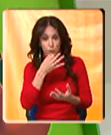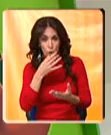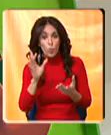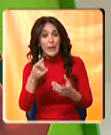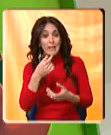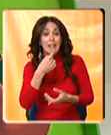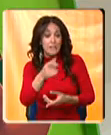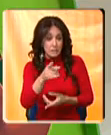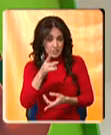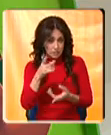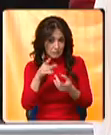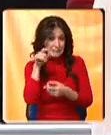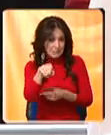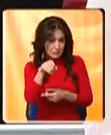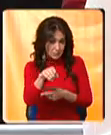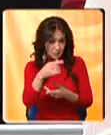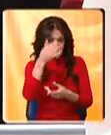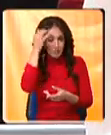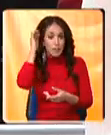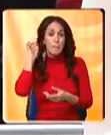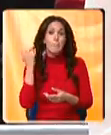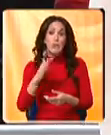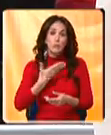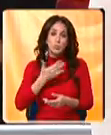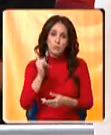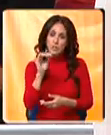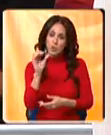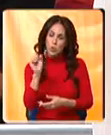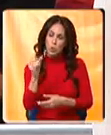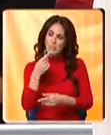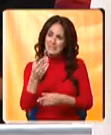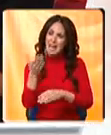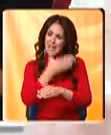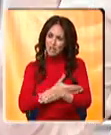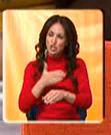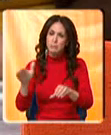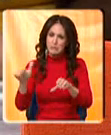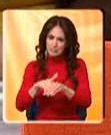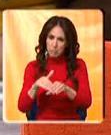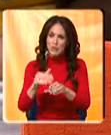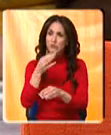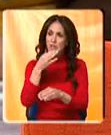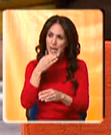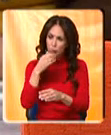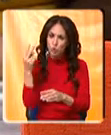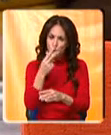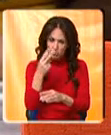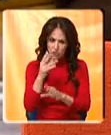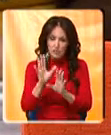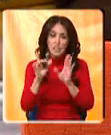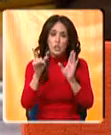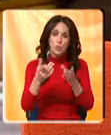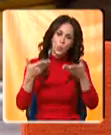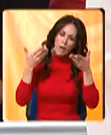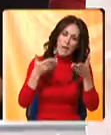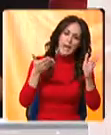parte do Diogo. Mas ele dizia que vocês tinham conversado, não é? E a própria Fanny admitiu que entrou também para o ajudar a